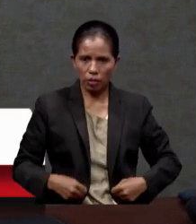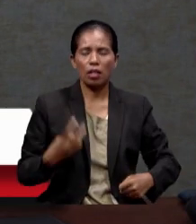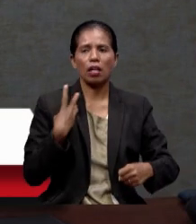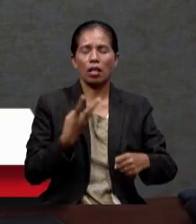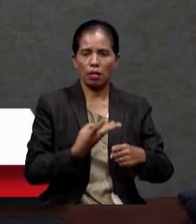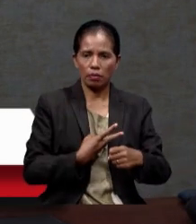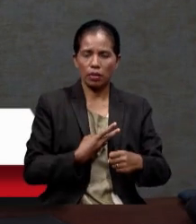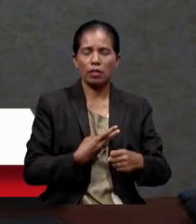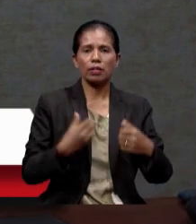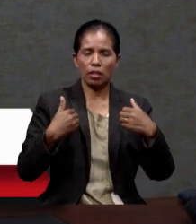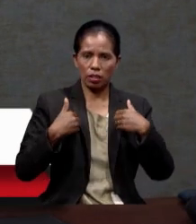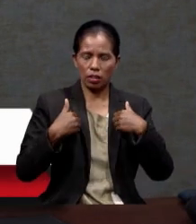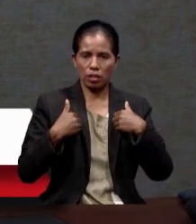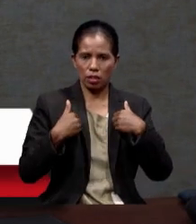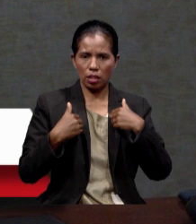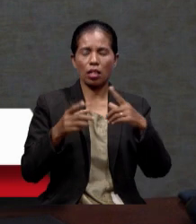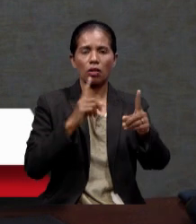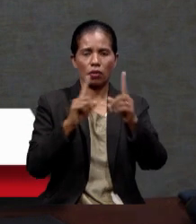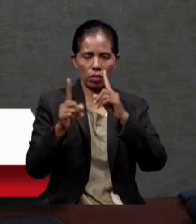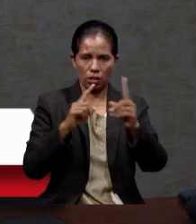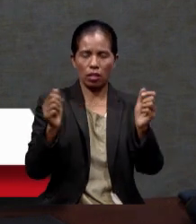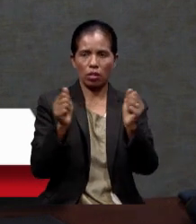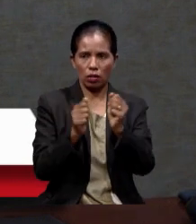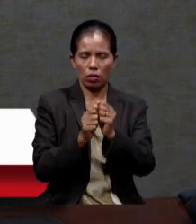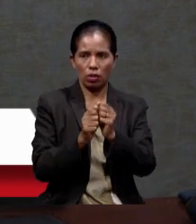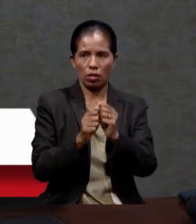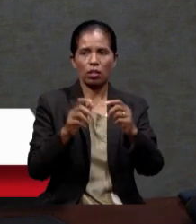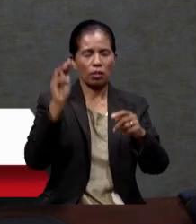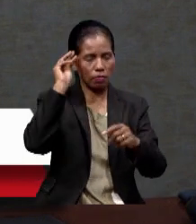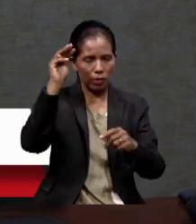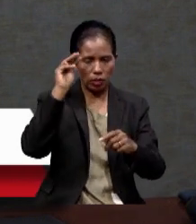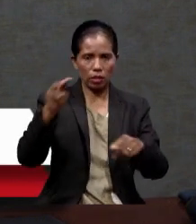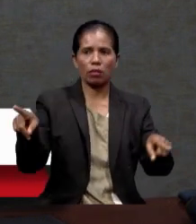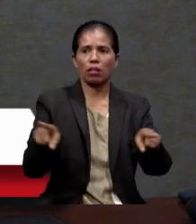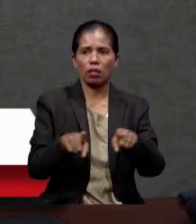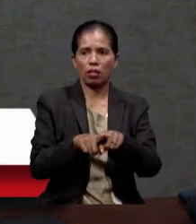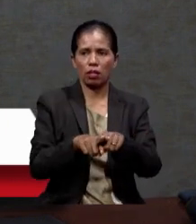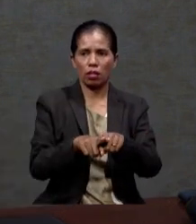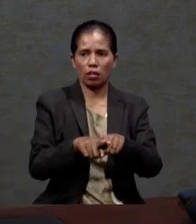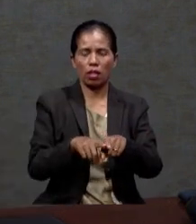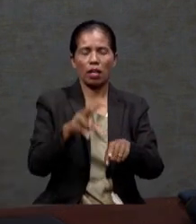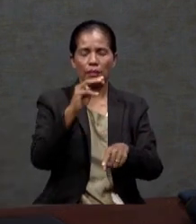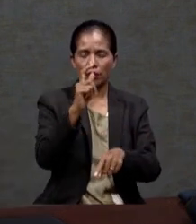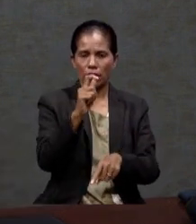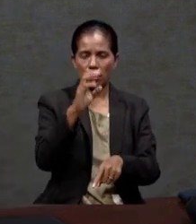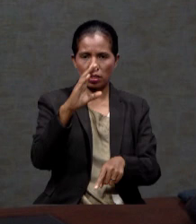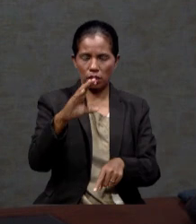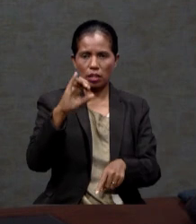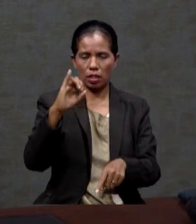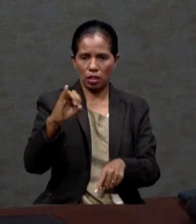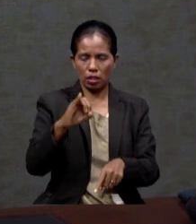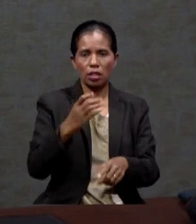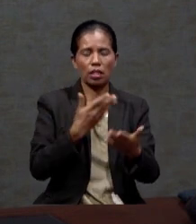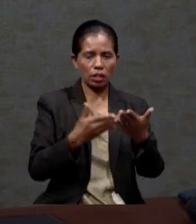iha coordenação o Ministério Hanessa de Ministério de MTCI também embotira a